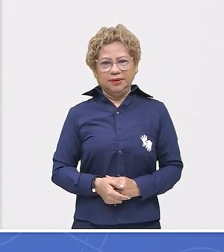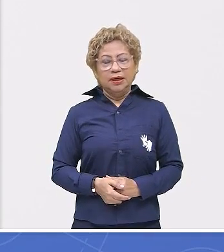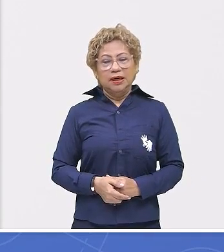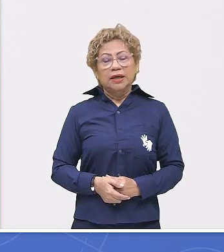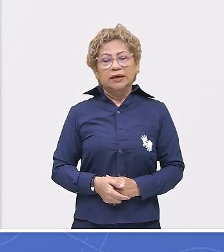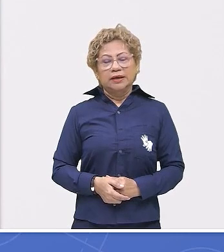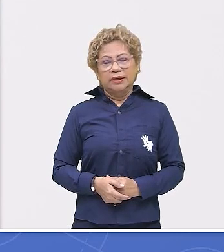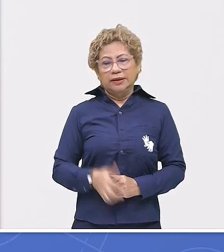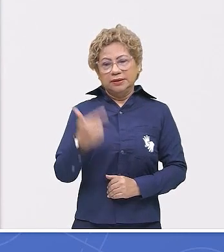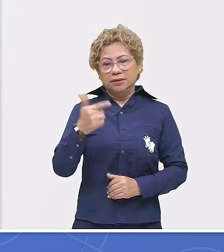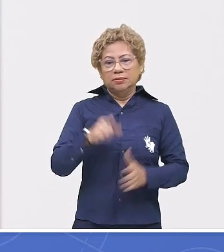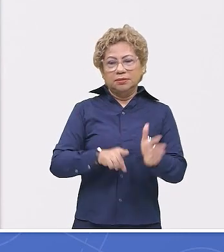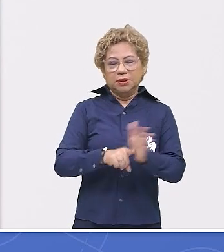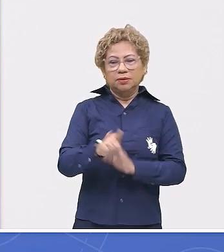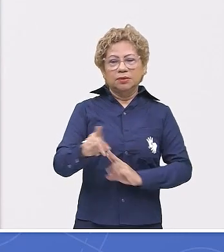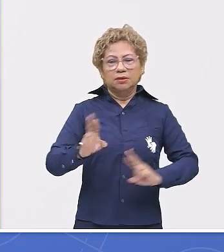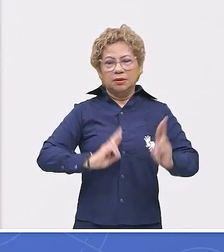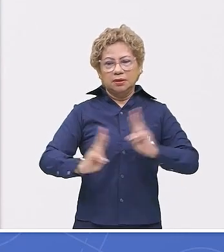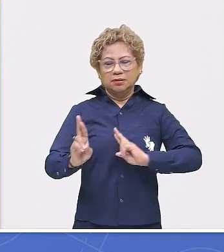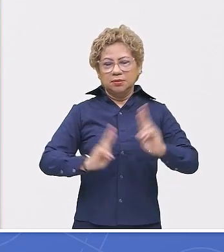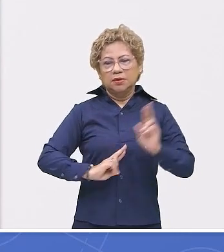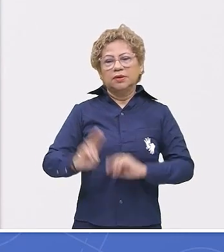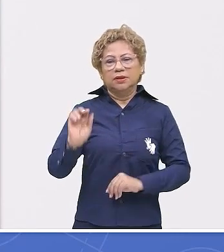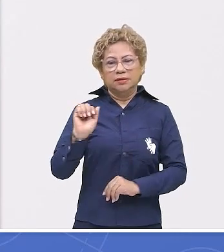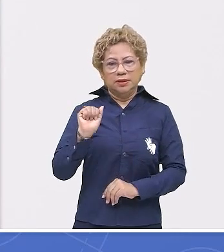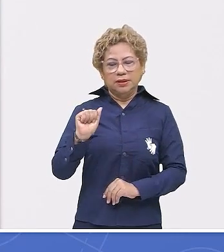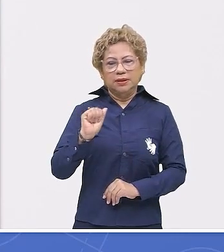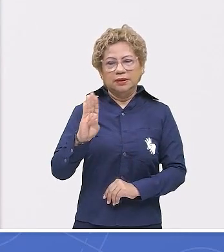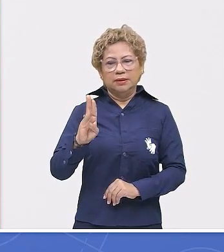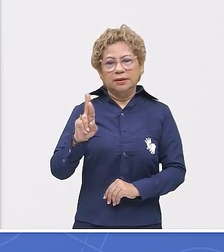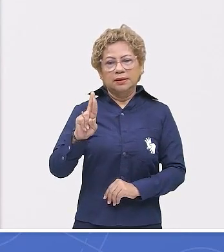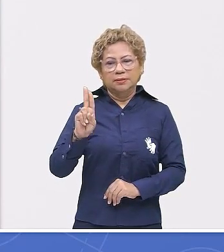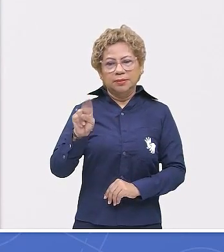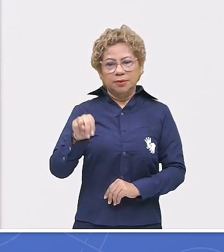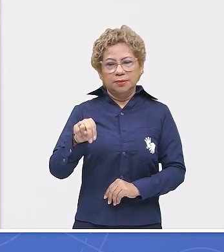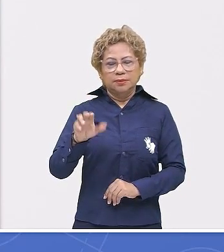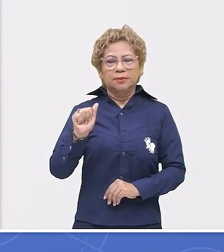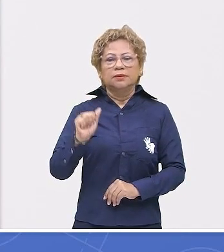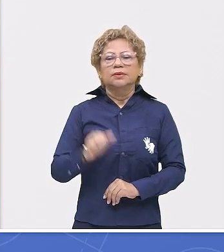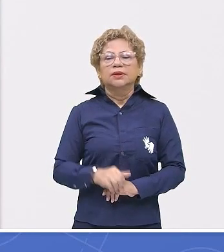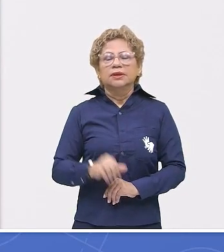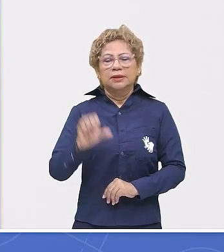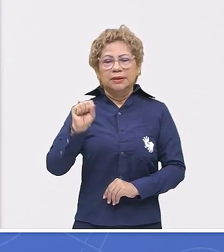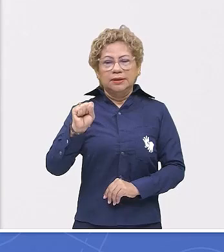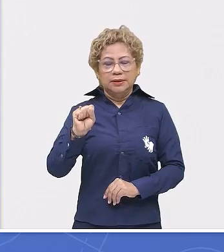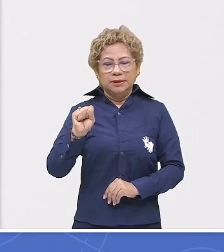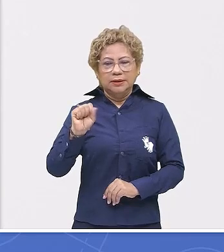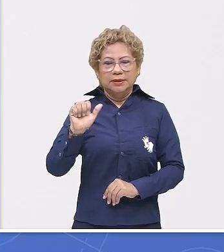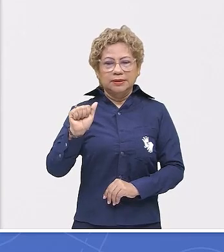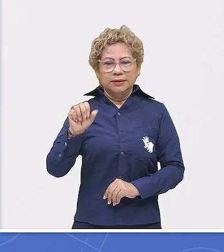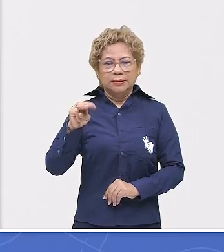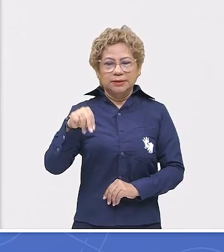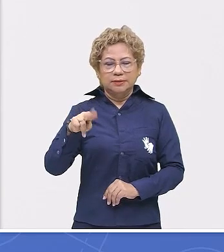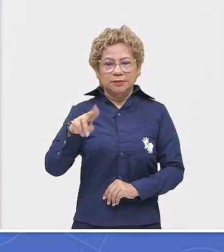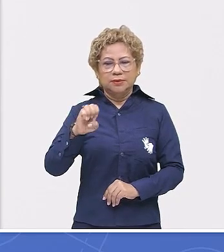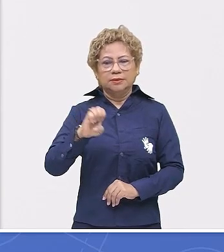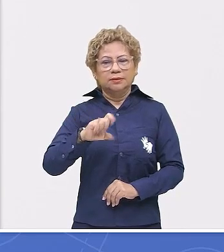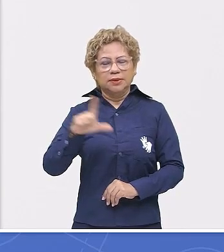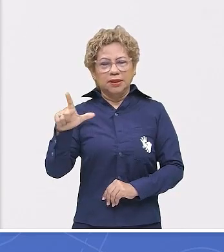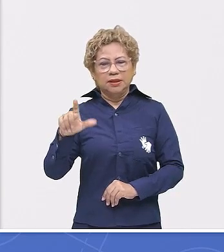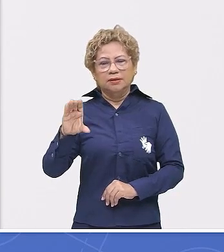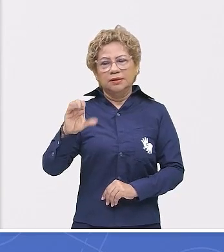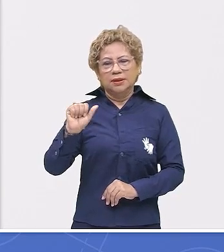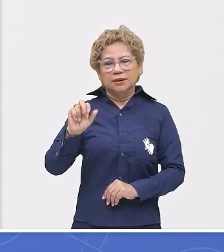A, né? A Laís e Bruna, Ana Vitória, Samuel, Paulo Miguel, Carlos